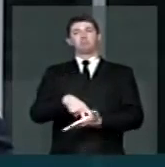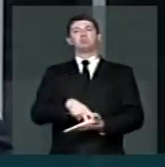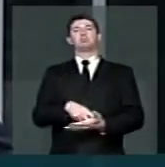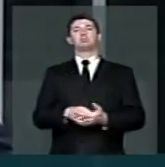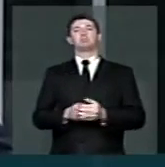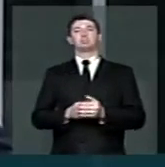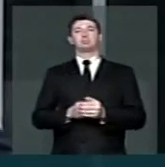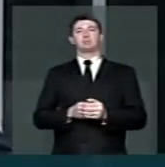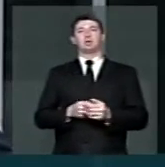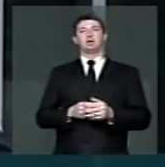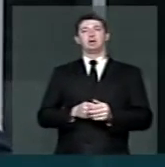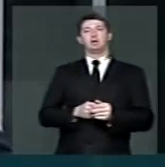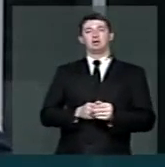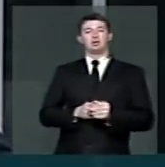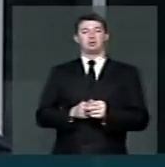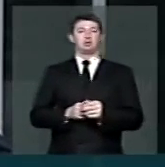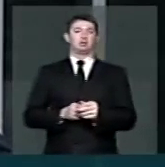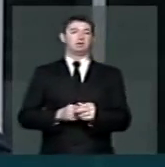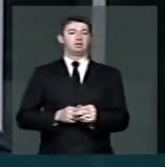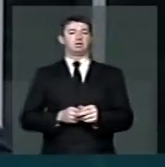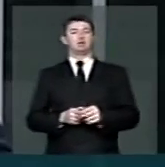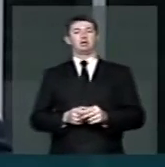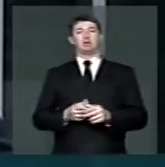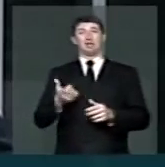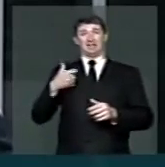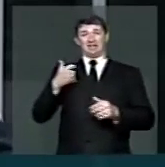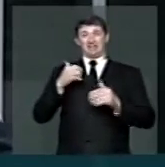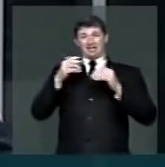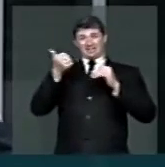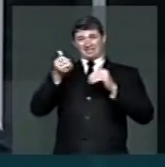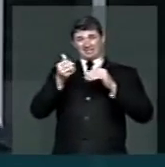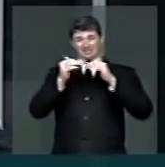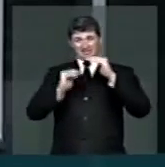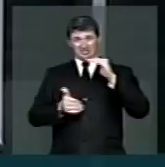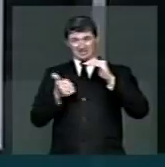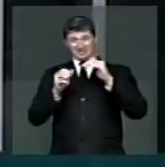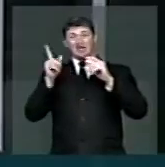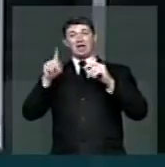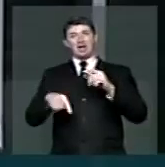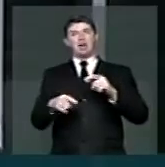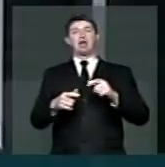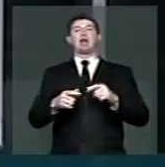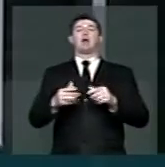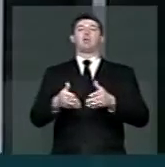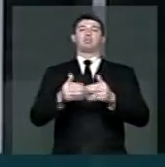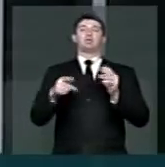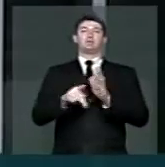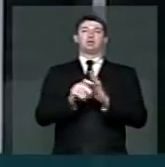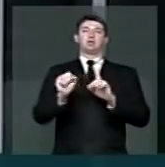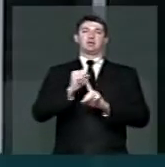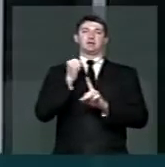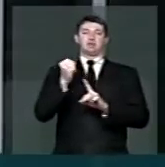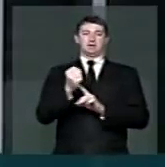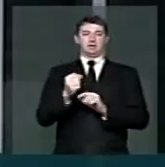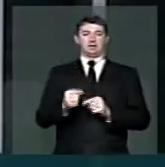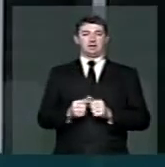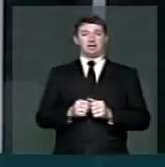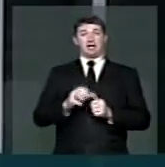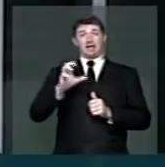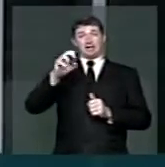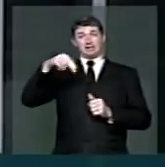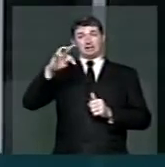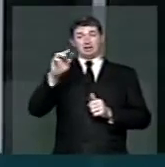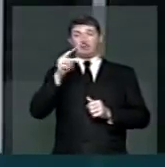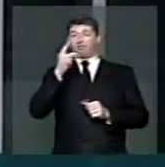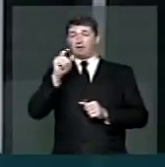imputados. Entendemos que reduzir a maioridade penal hoje no país é um clamor da sociedade. Pesquisa feita pela CNT recentemente